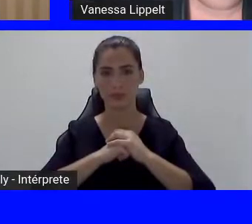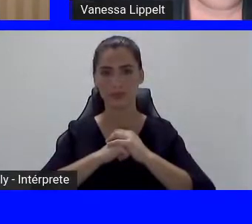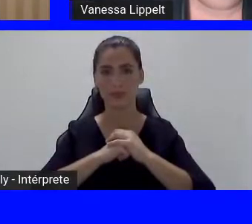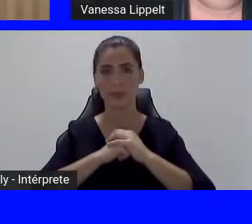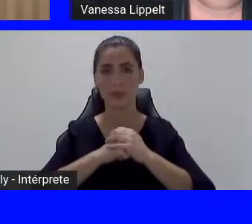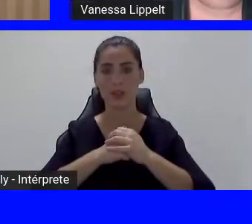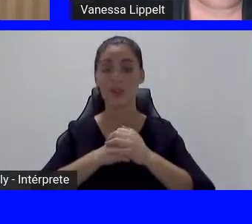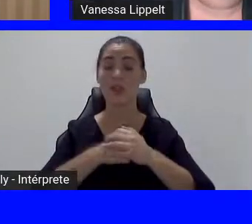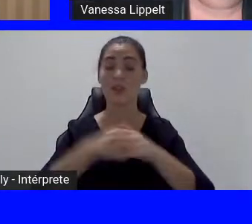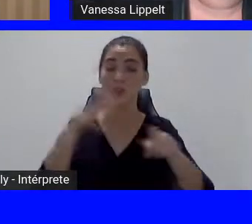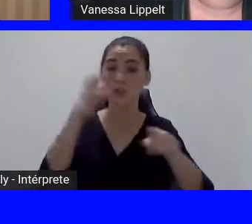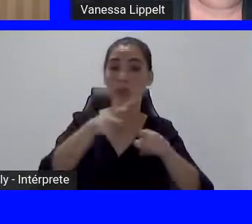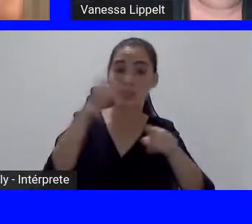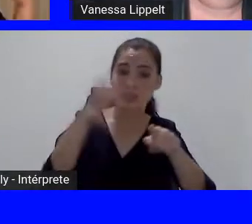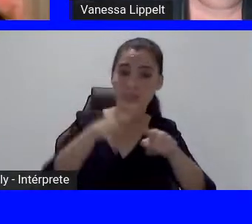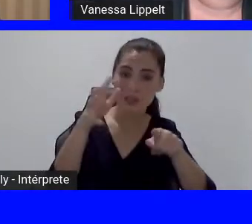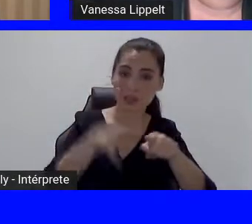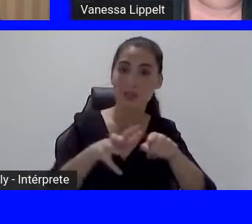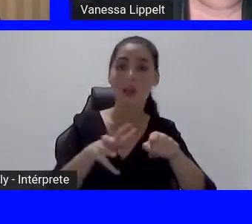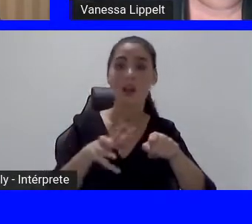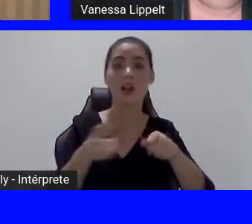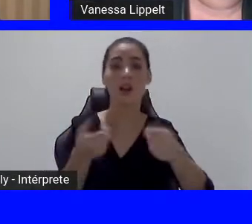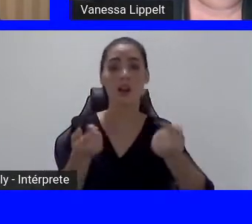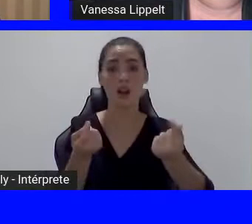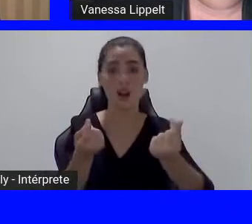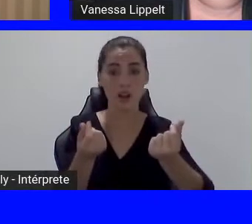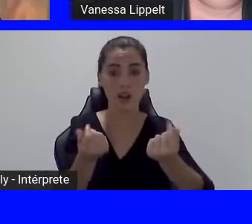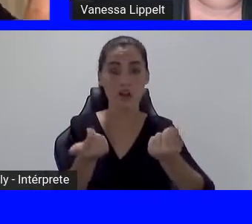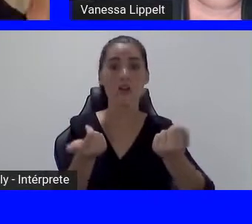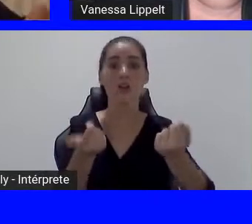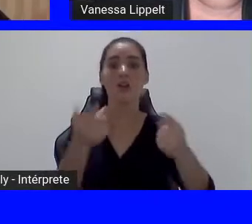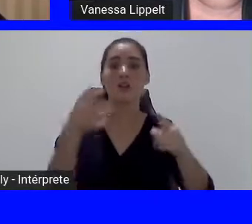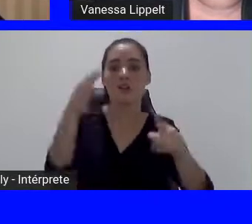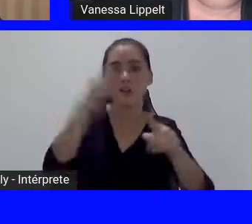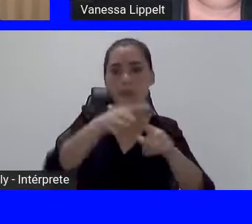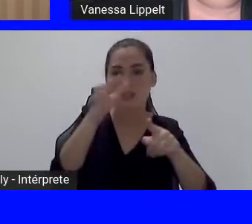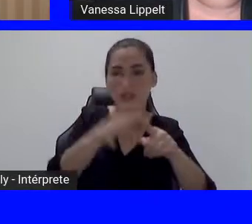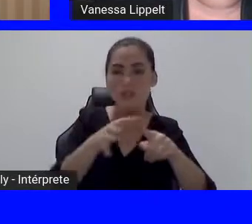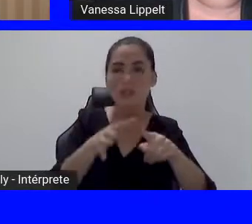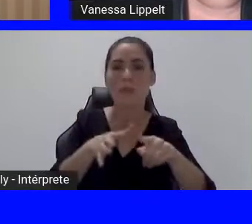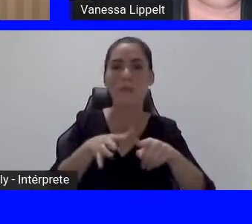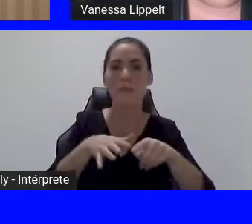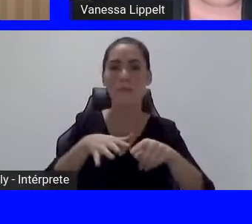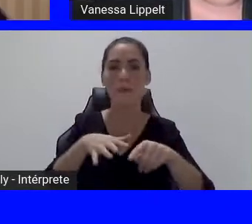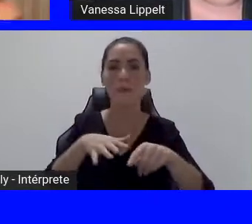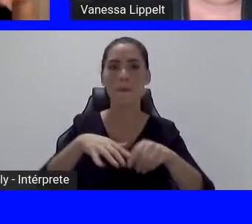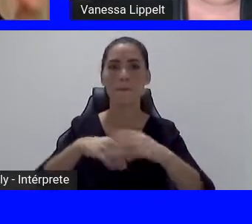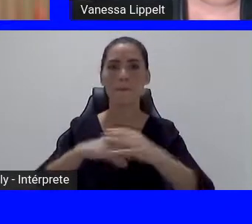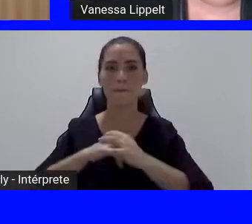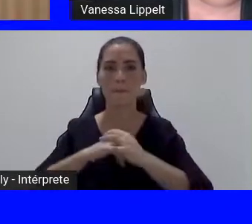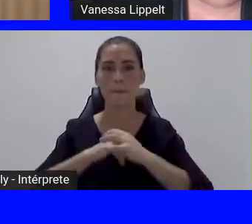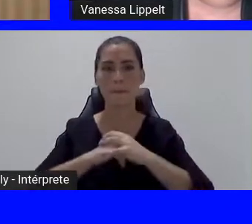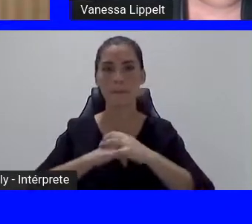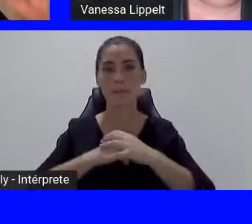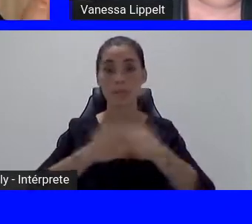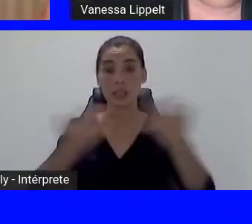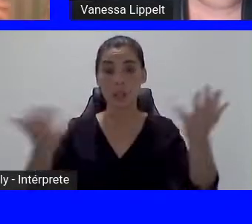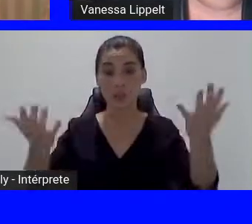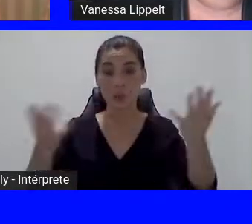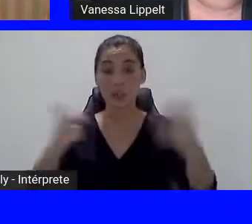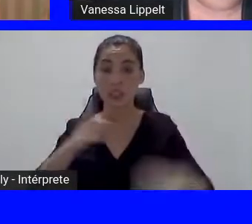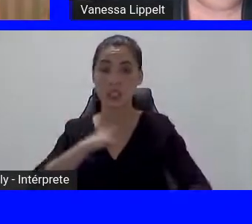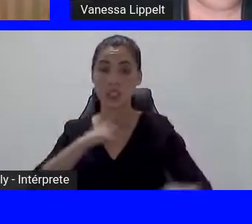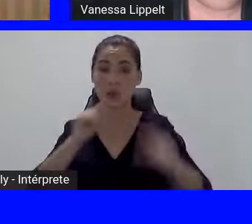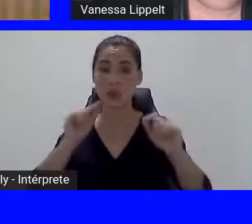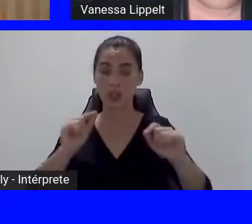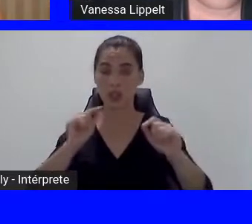impacto num prejuízo da safra de mais de R$60 bilhões só do ano passado para esse ano. Então, nós temos que